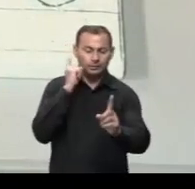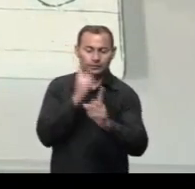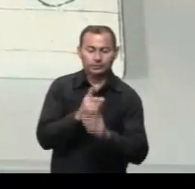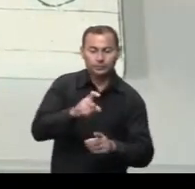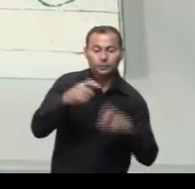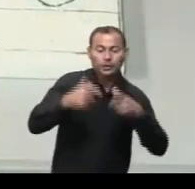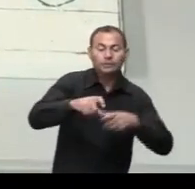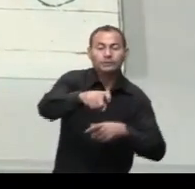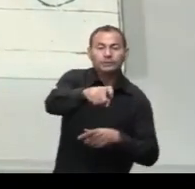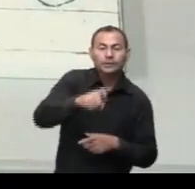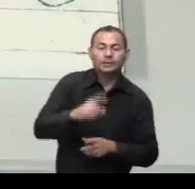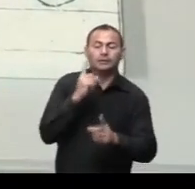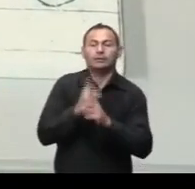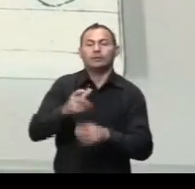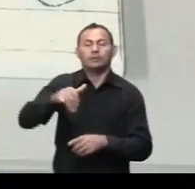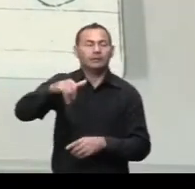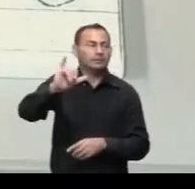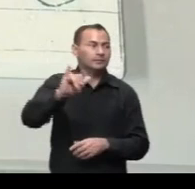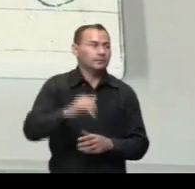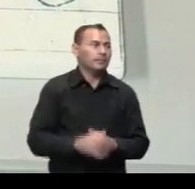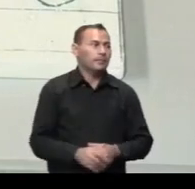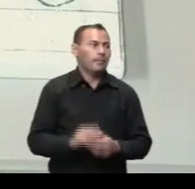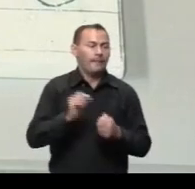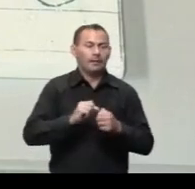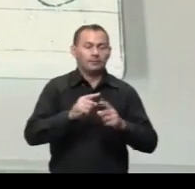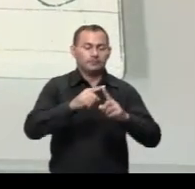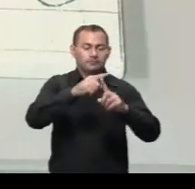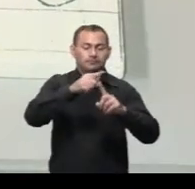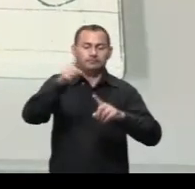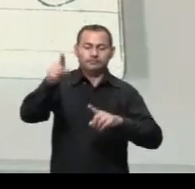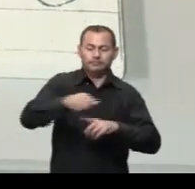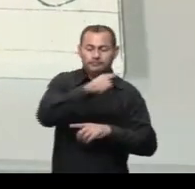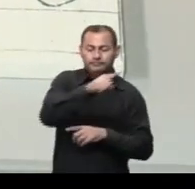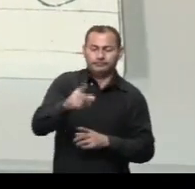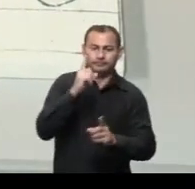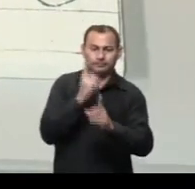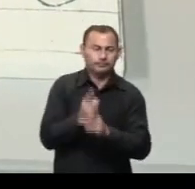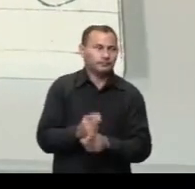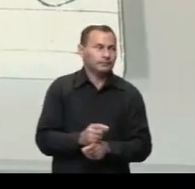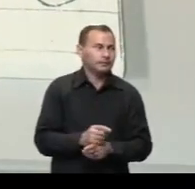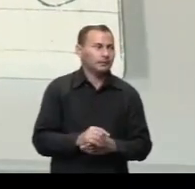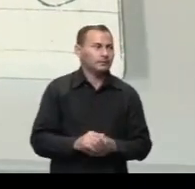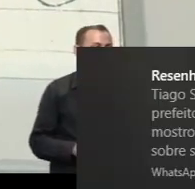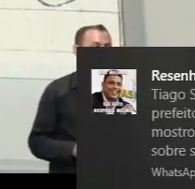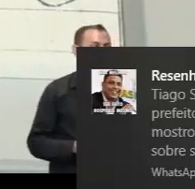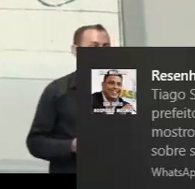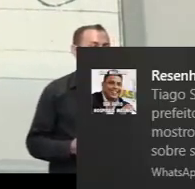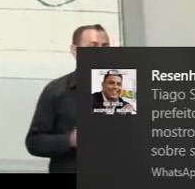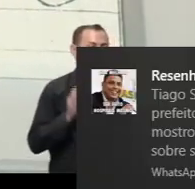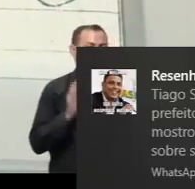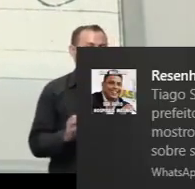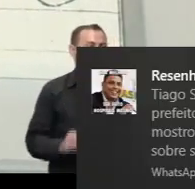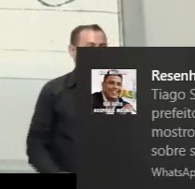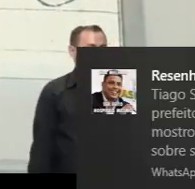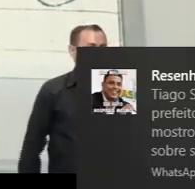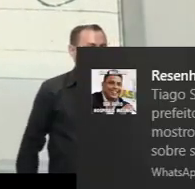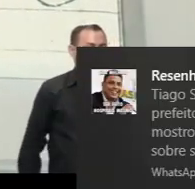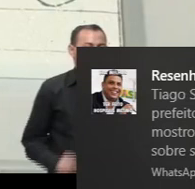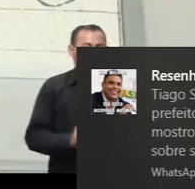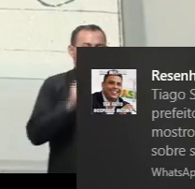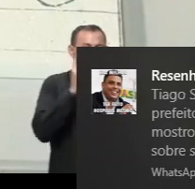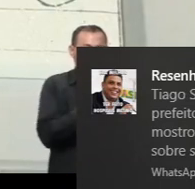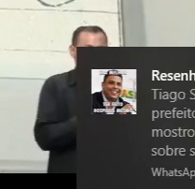Encontrei o x, achei o meu y, faço o cruzamento, eu vou achar esse pontinho aqui, tá bom?